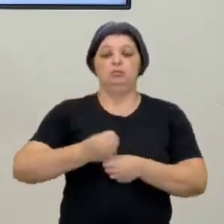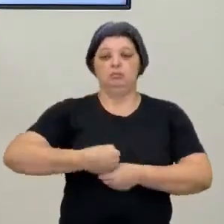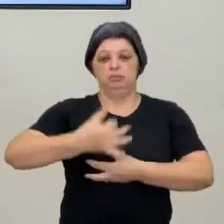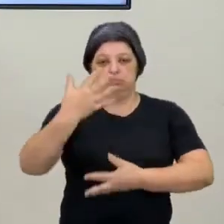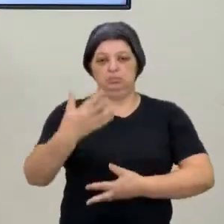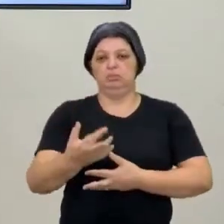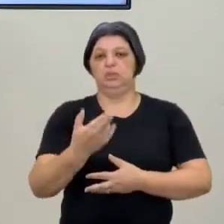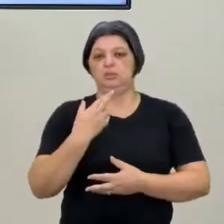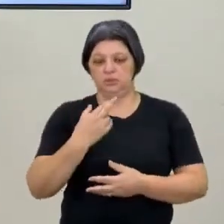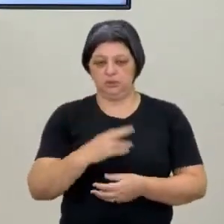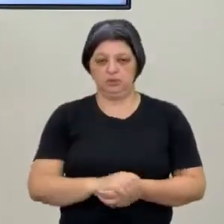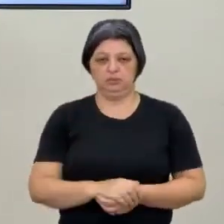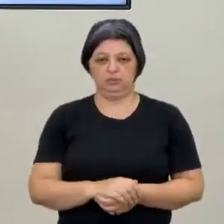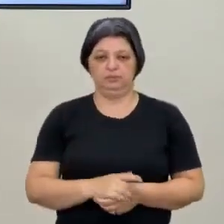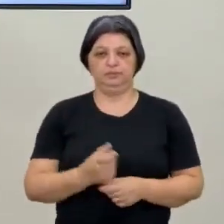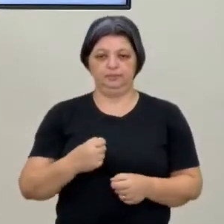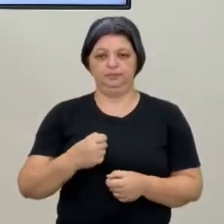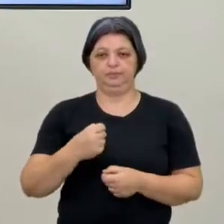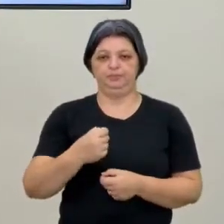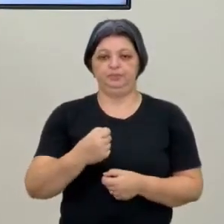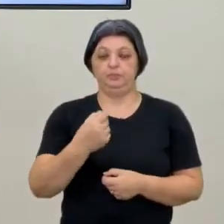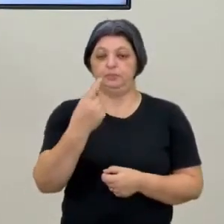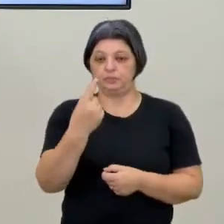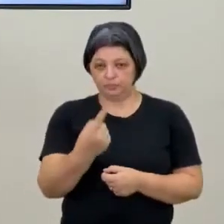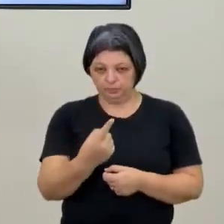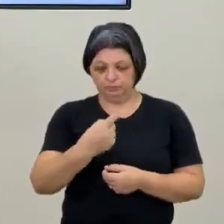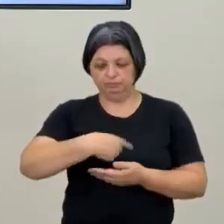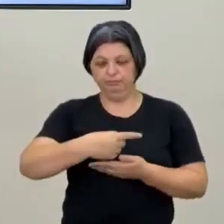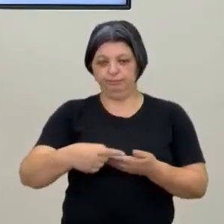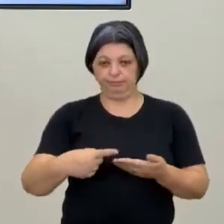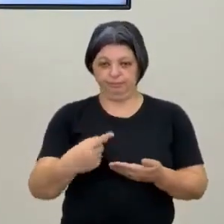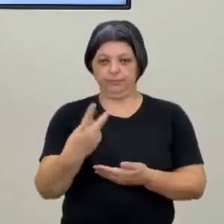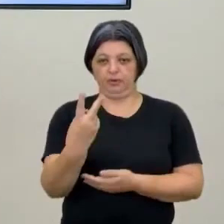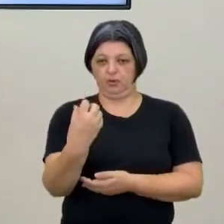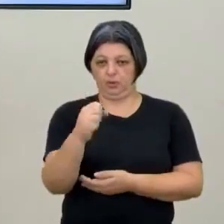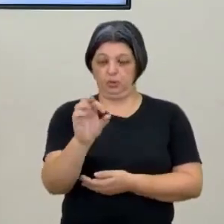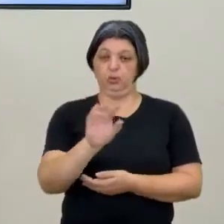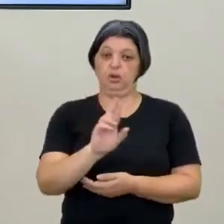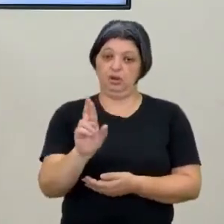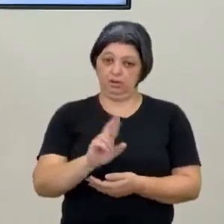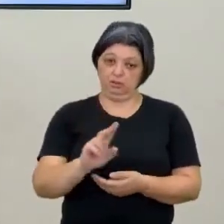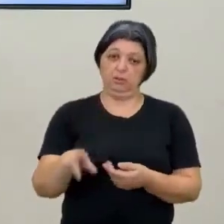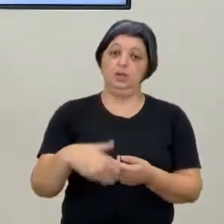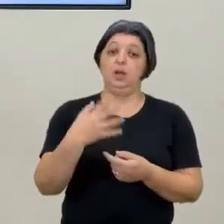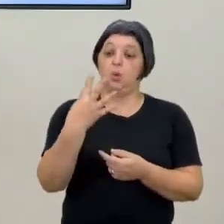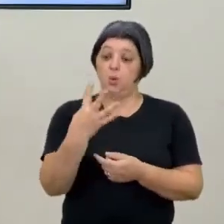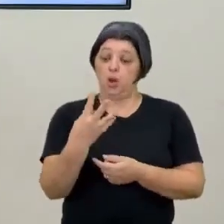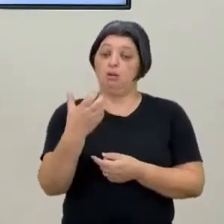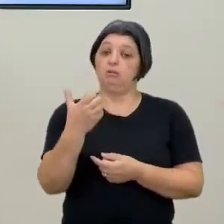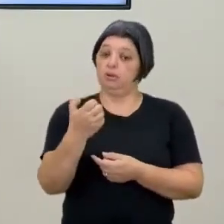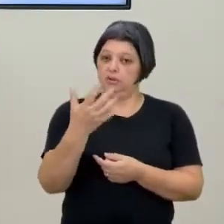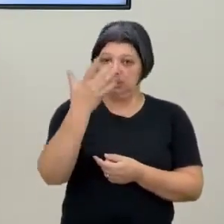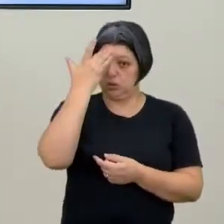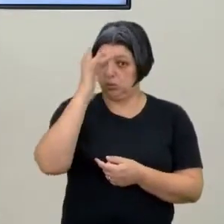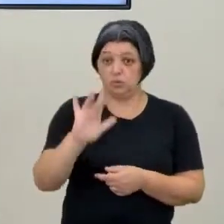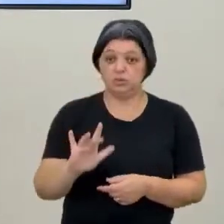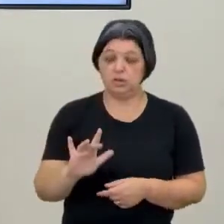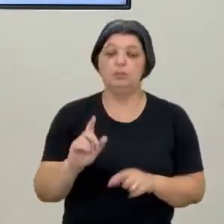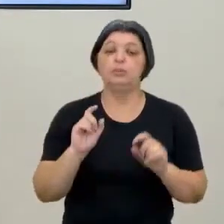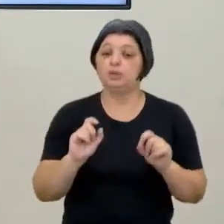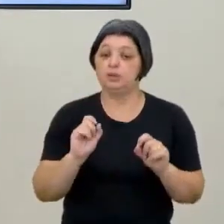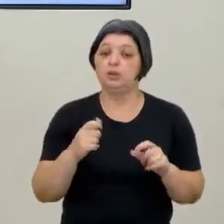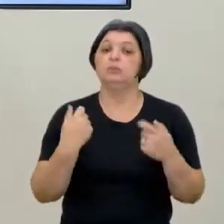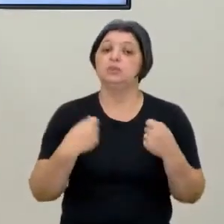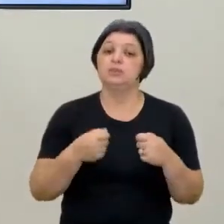equação. Veja, um caderno que custou R$ 28,00 e 4 canetas que eu não sei quanto custa, tem que dar